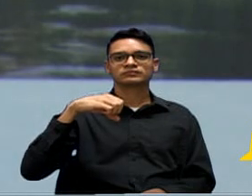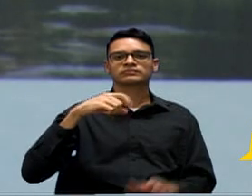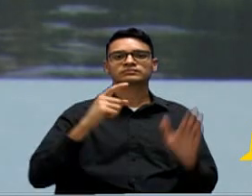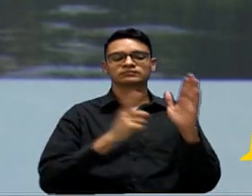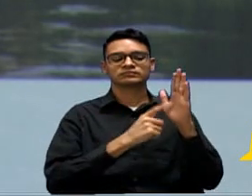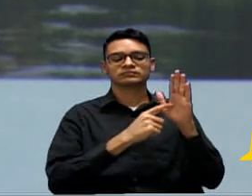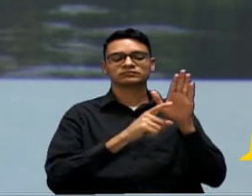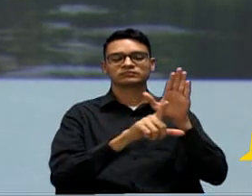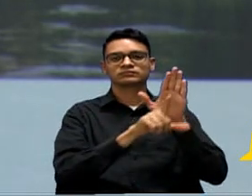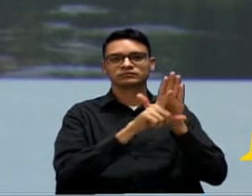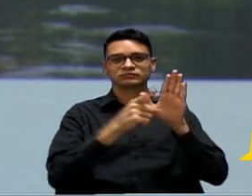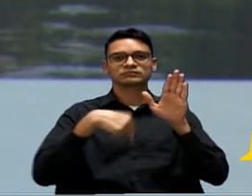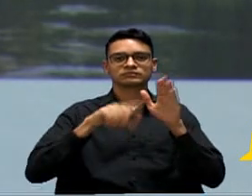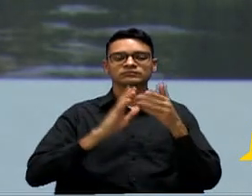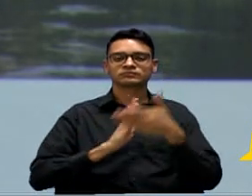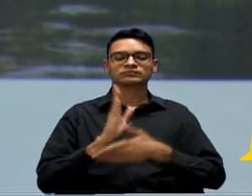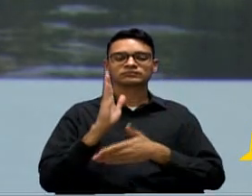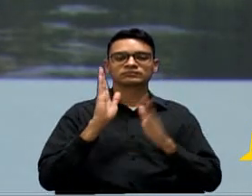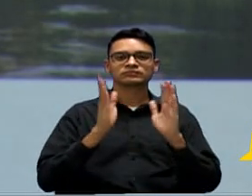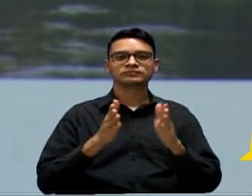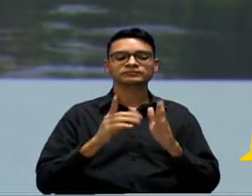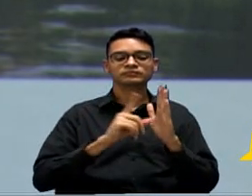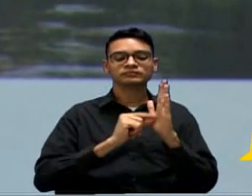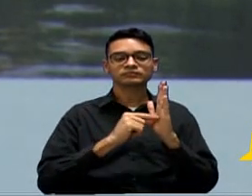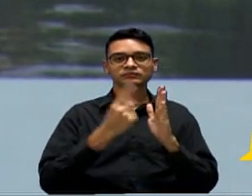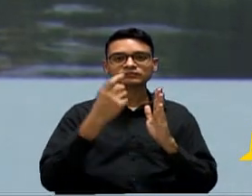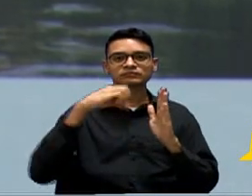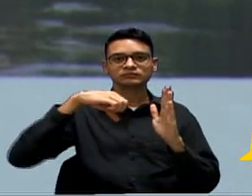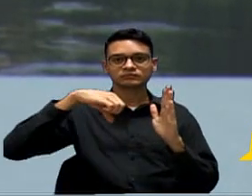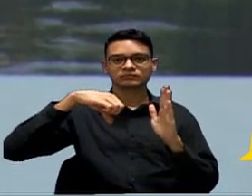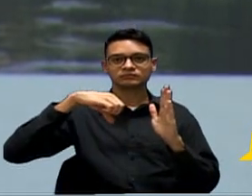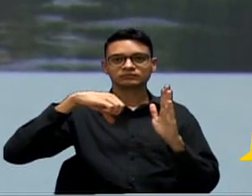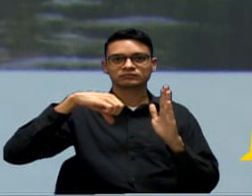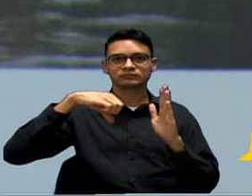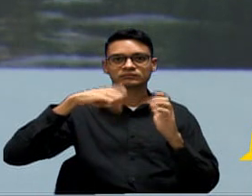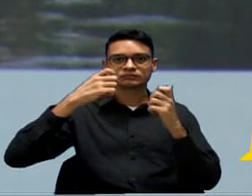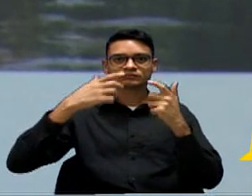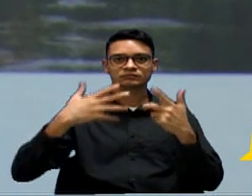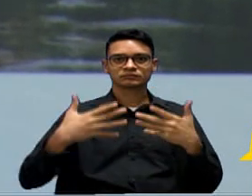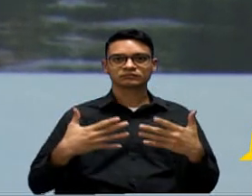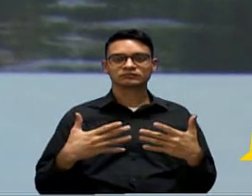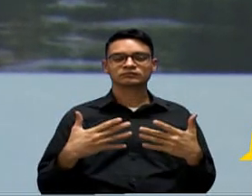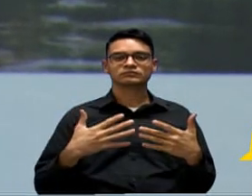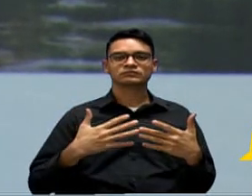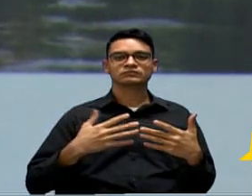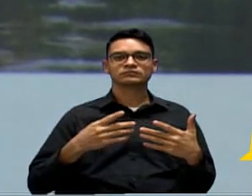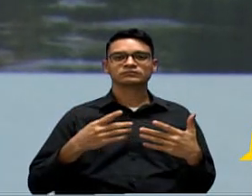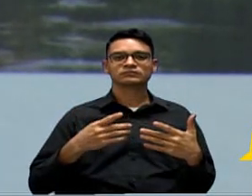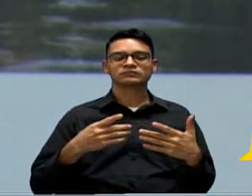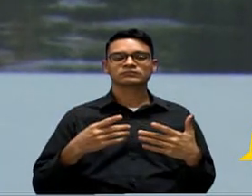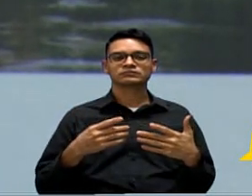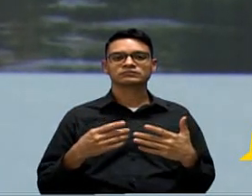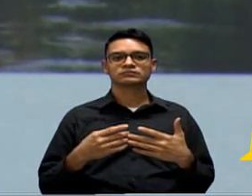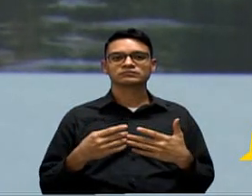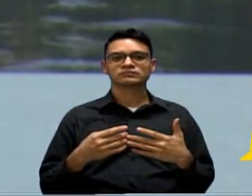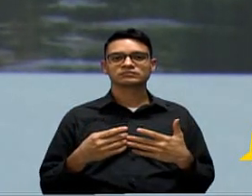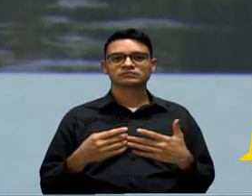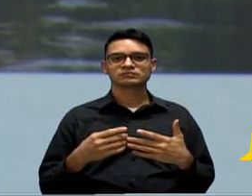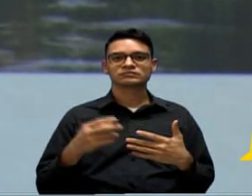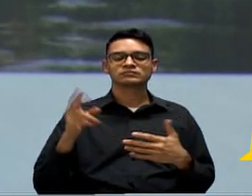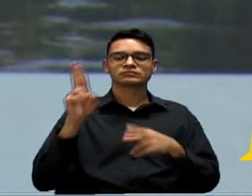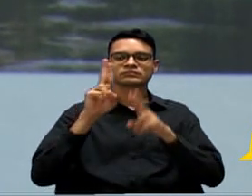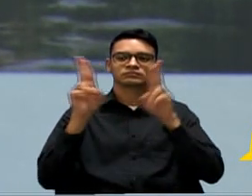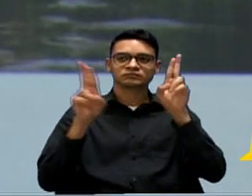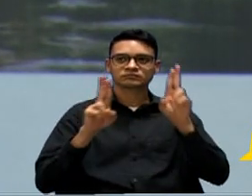dessa referida lei que nós aprovamos aqui. No artigo 19, coloca o seguinte: as nomeações